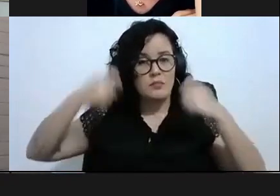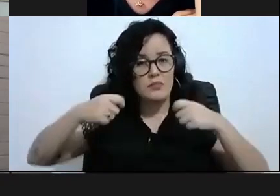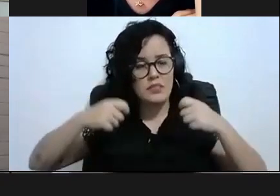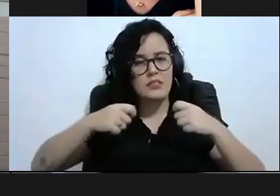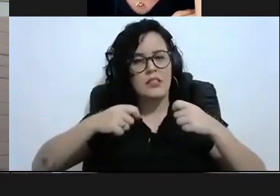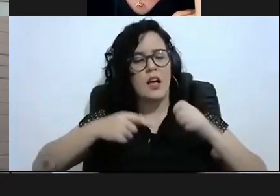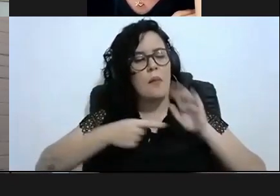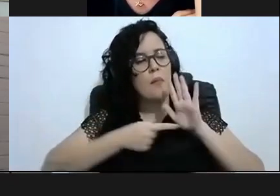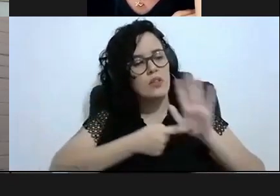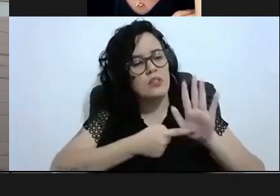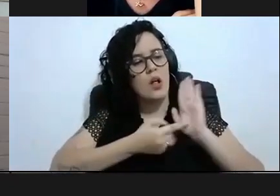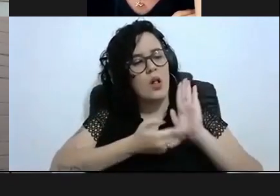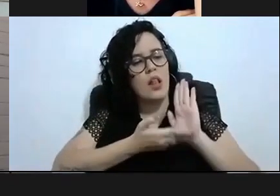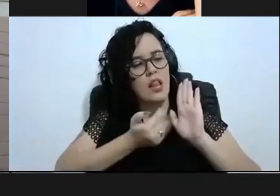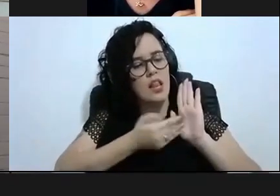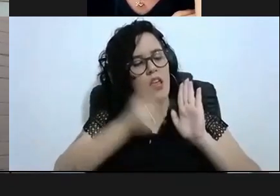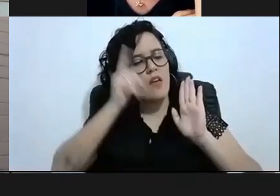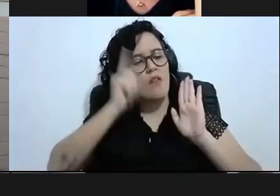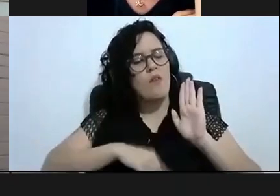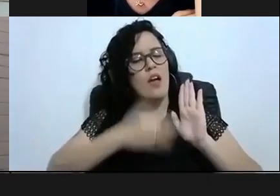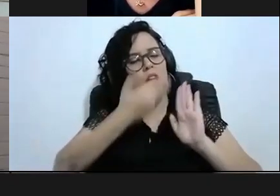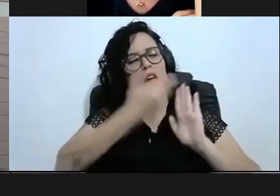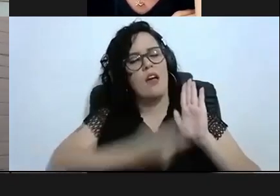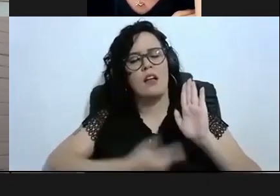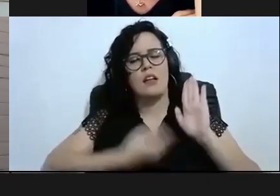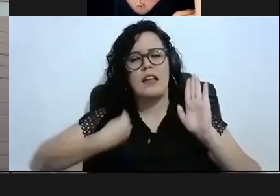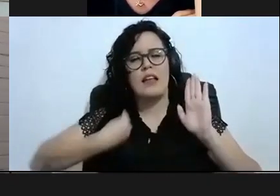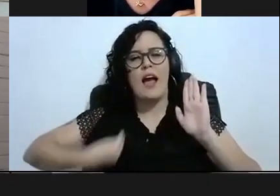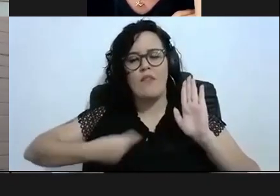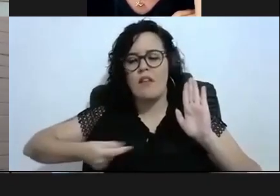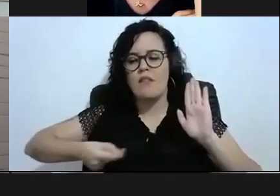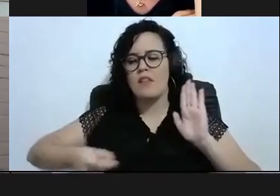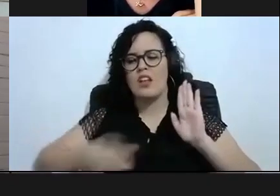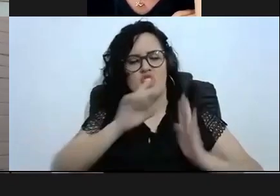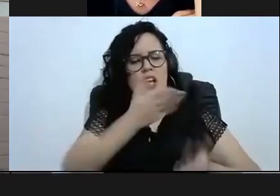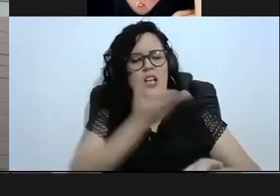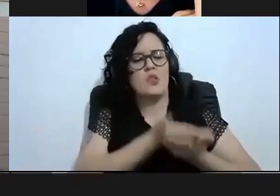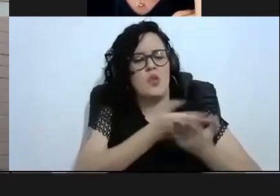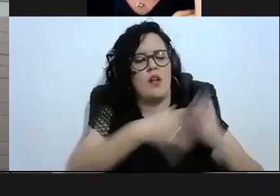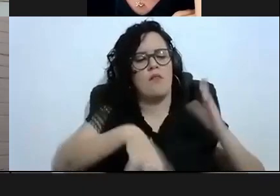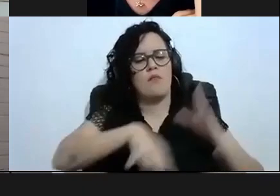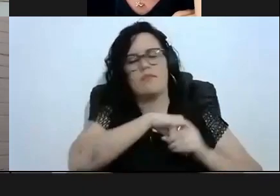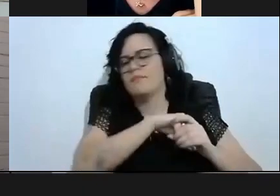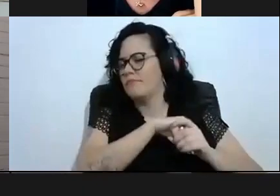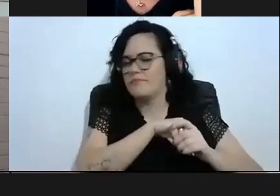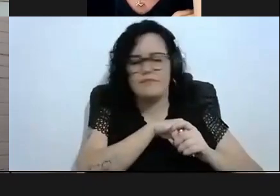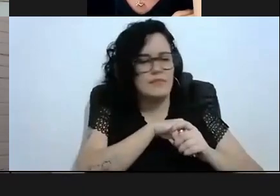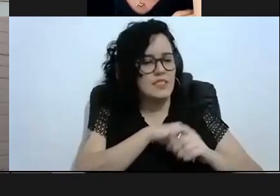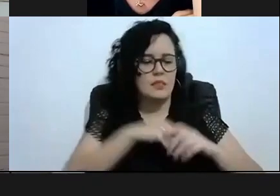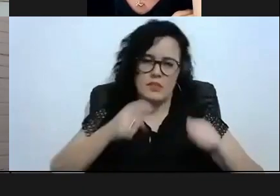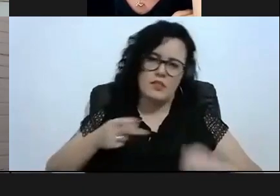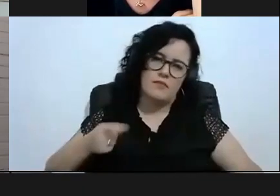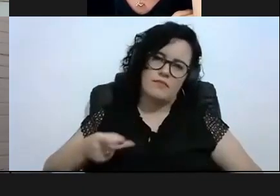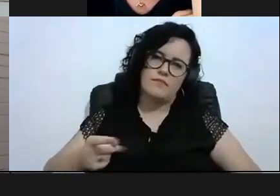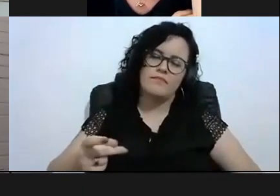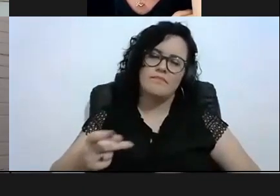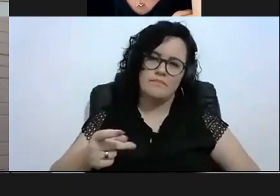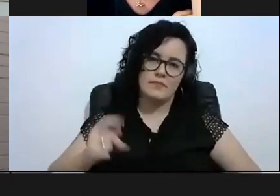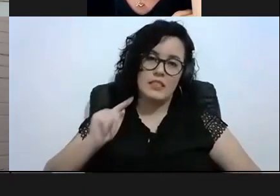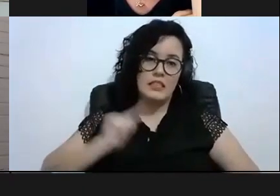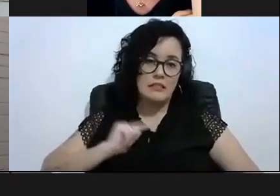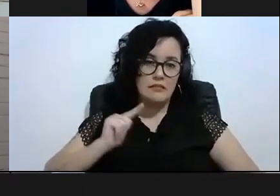para a vida, né? Não só para a escola. A gente sabe que tem essa disputa, né, das narrativas das